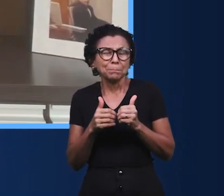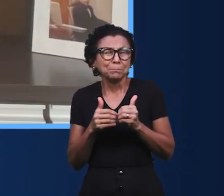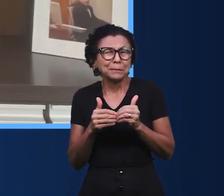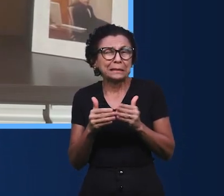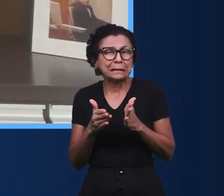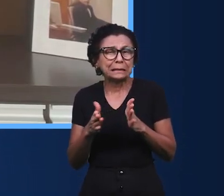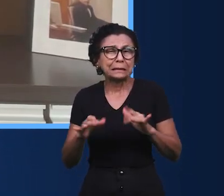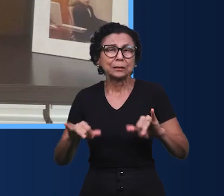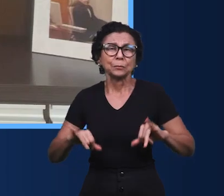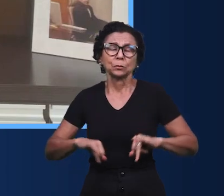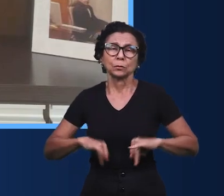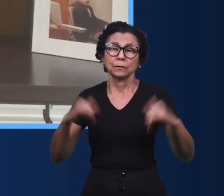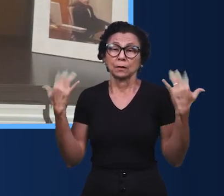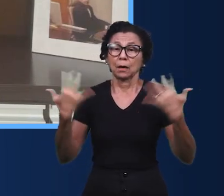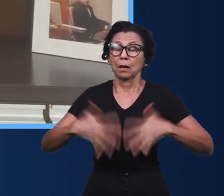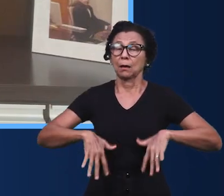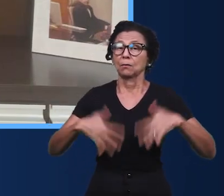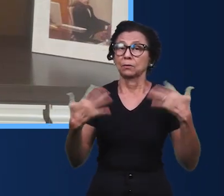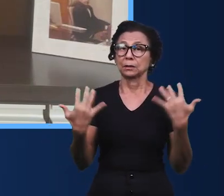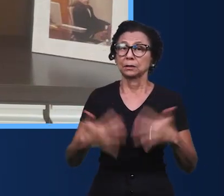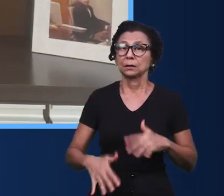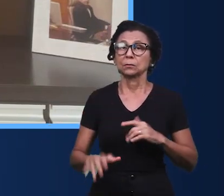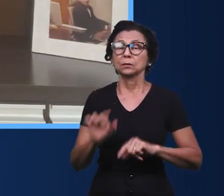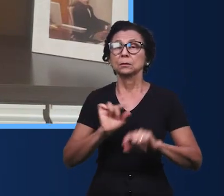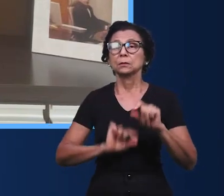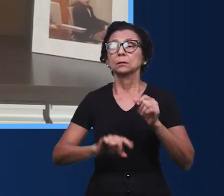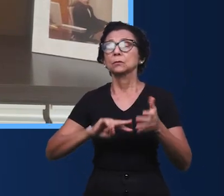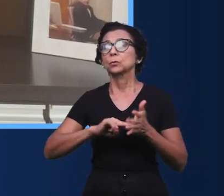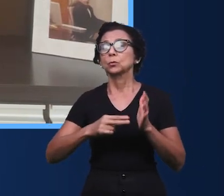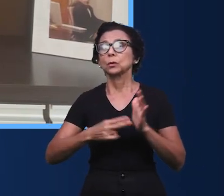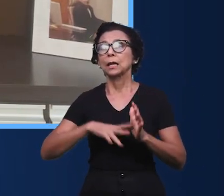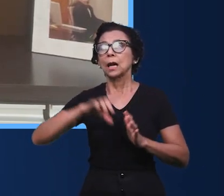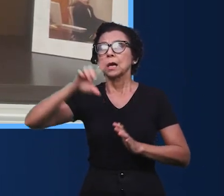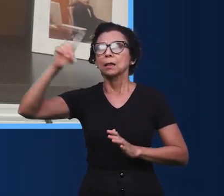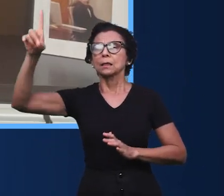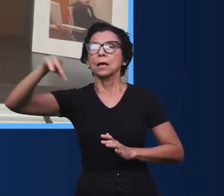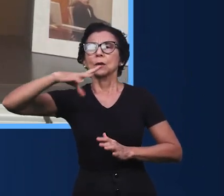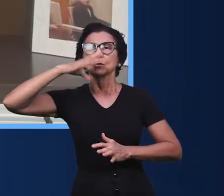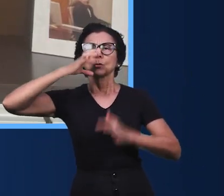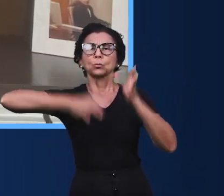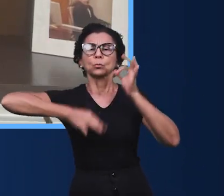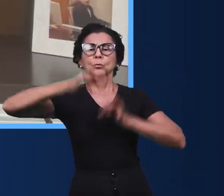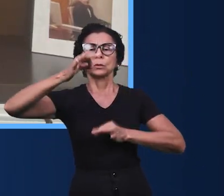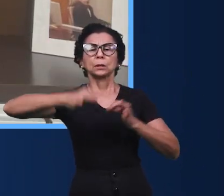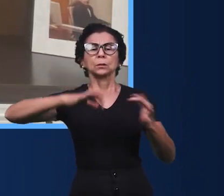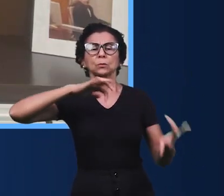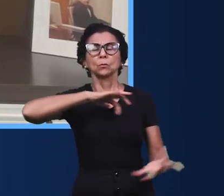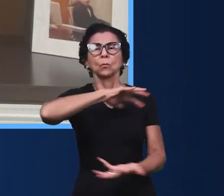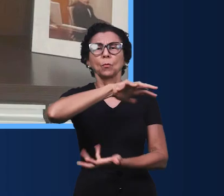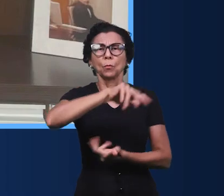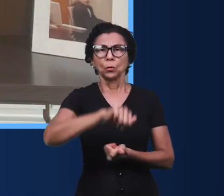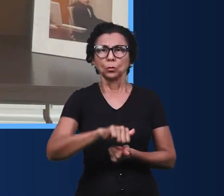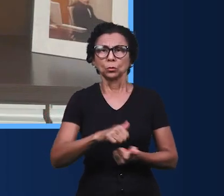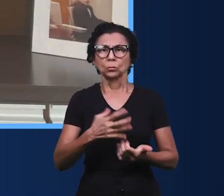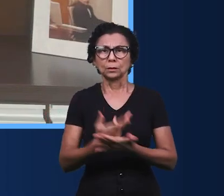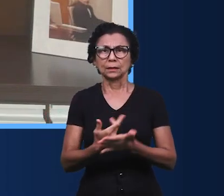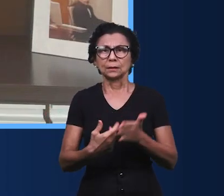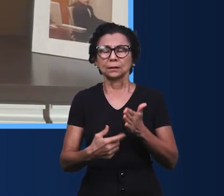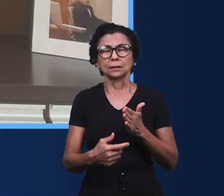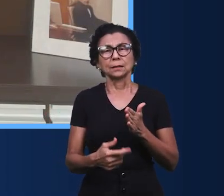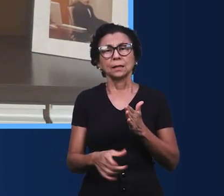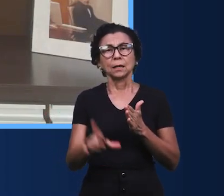verdade, os juízos de Deus sobre o mundo e que antecedem a volta do Senhor